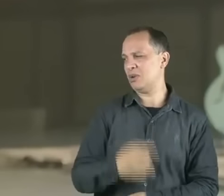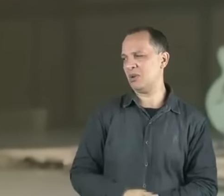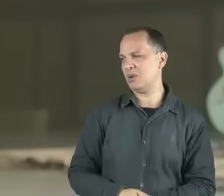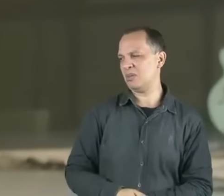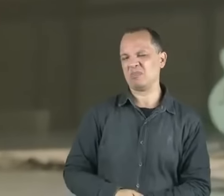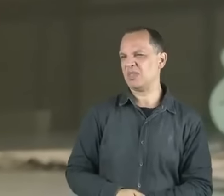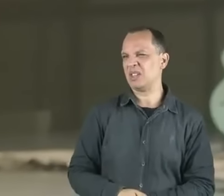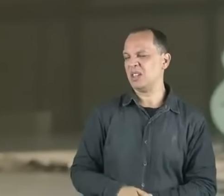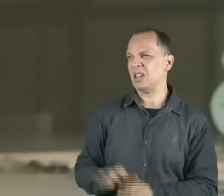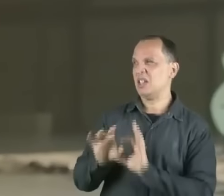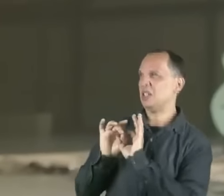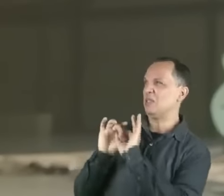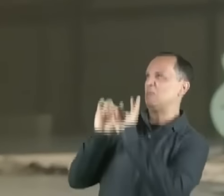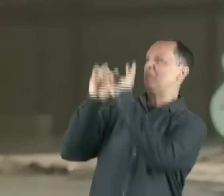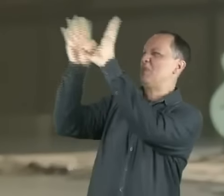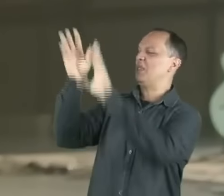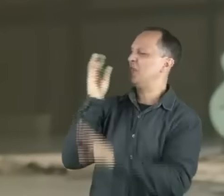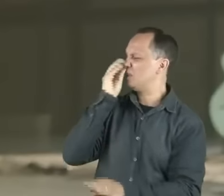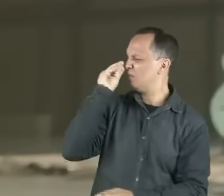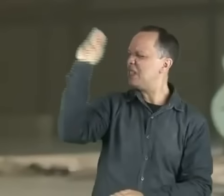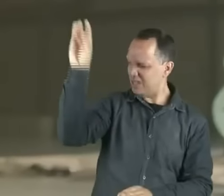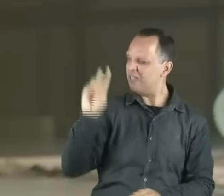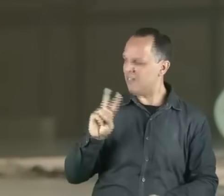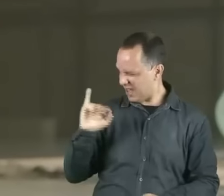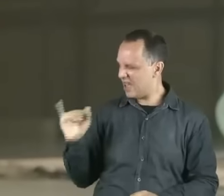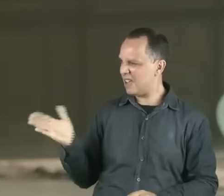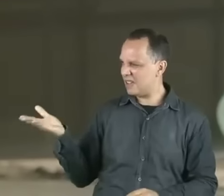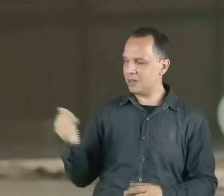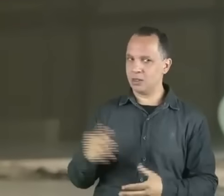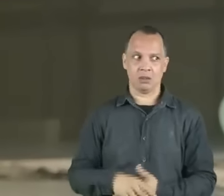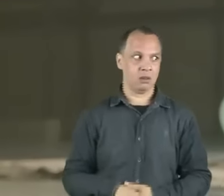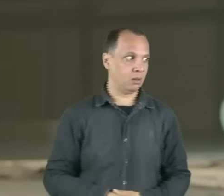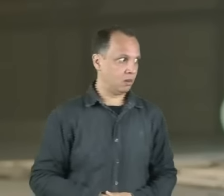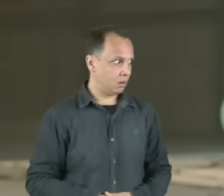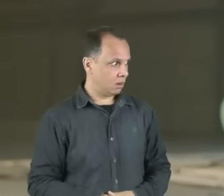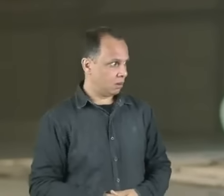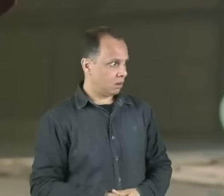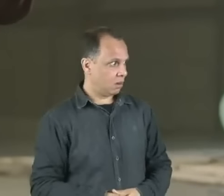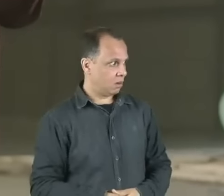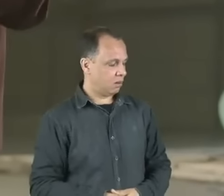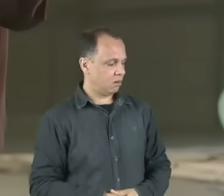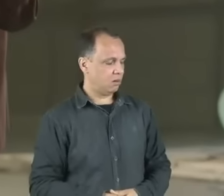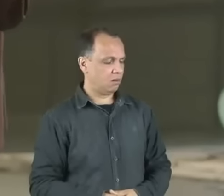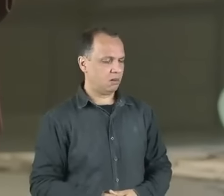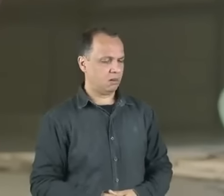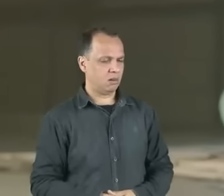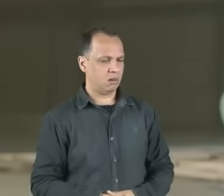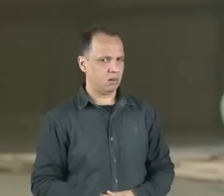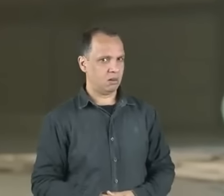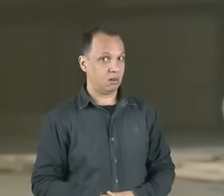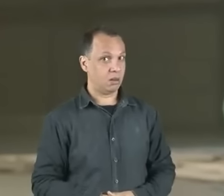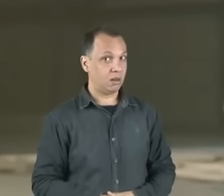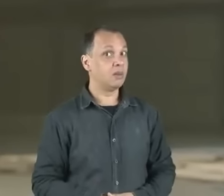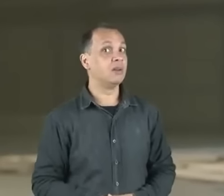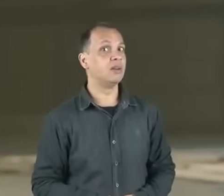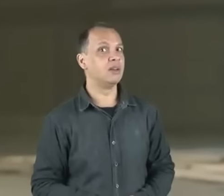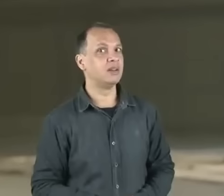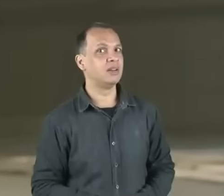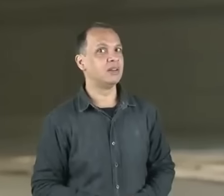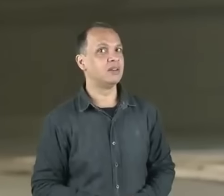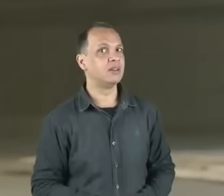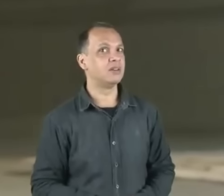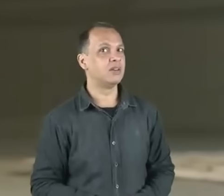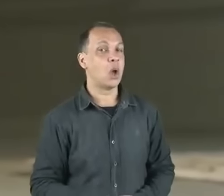e tá tudo embaçado na minha frente eu não tô enxergando nada Eu Estou atravessando